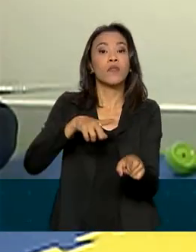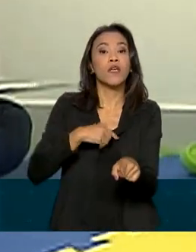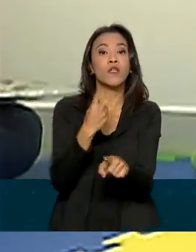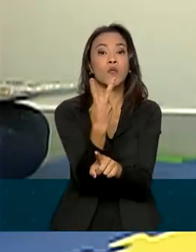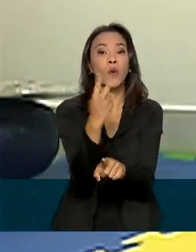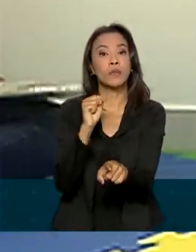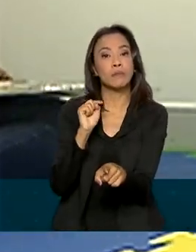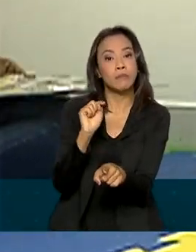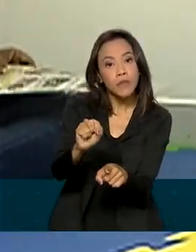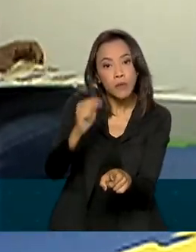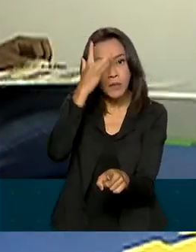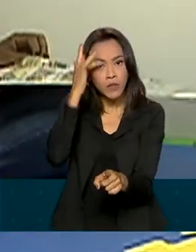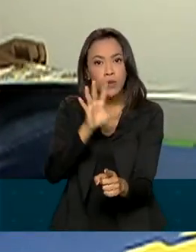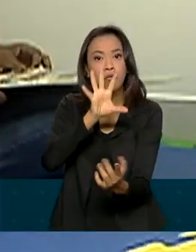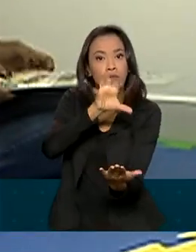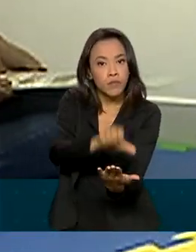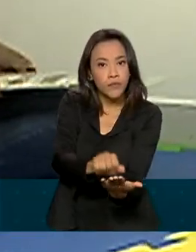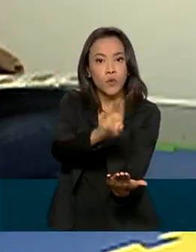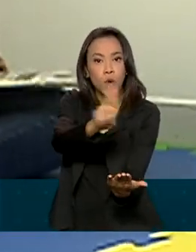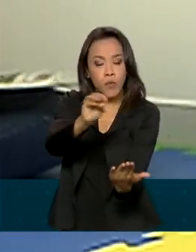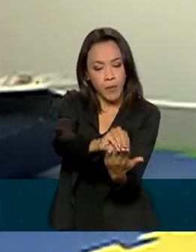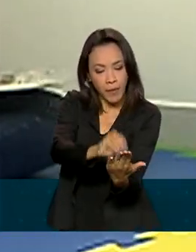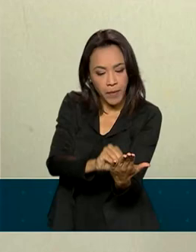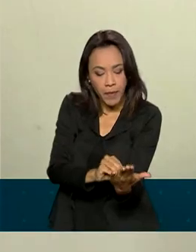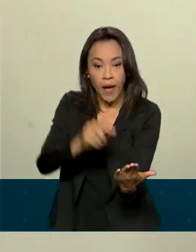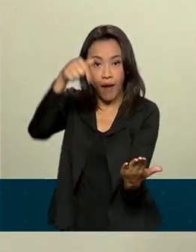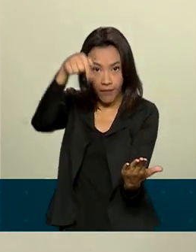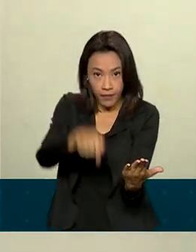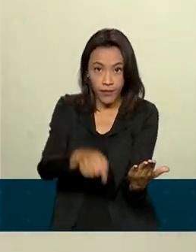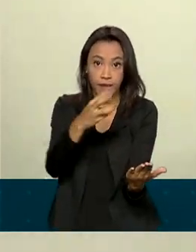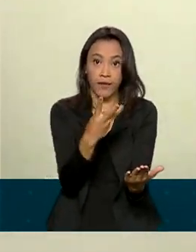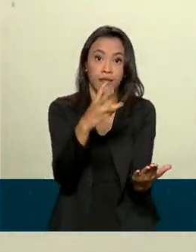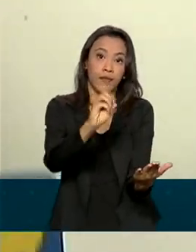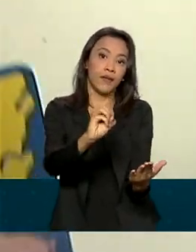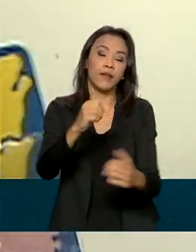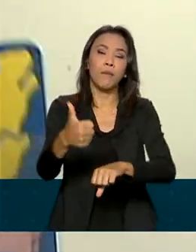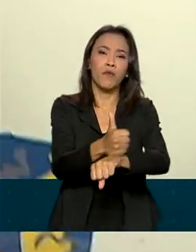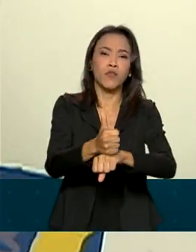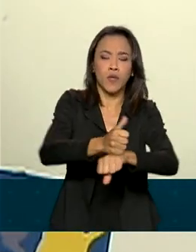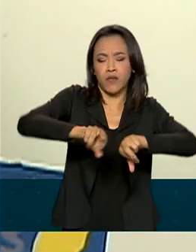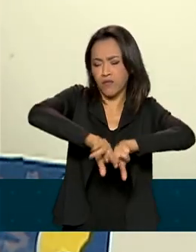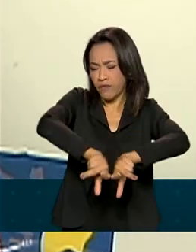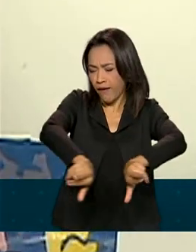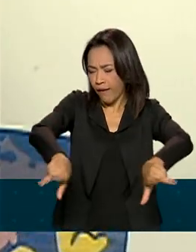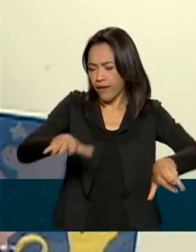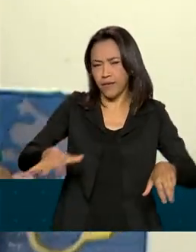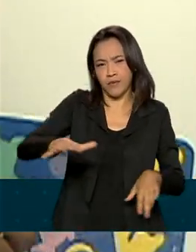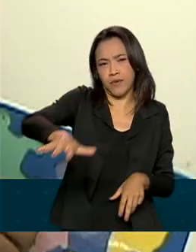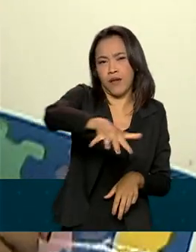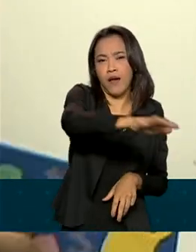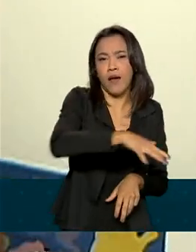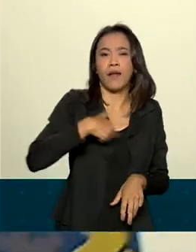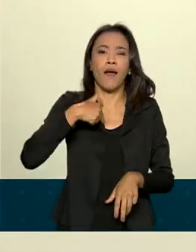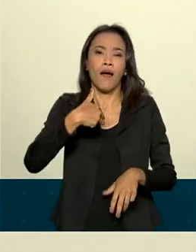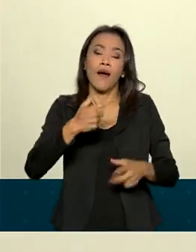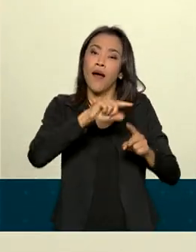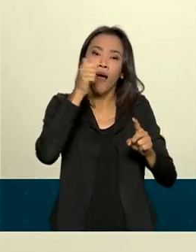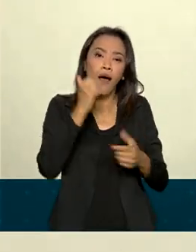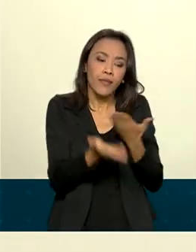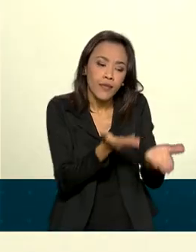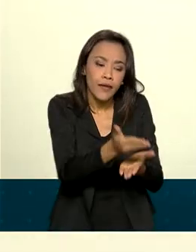2.000 pacientes cadastrados aqui 30 profissionais de diversas áreas atendem desde